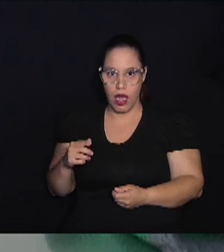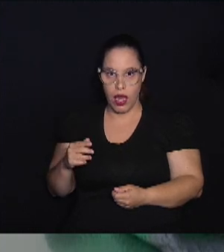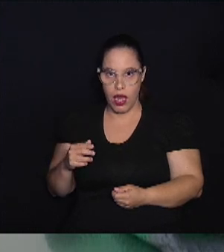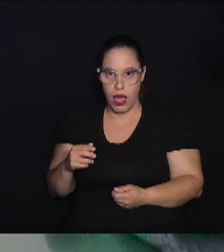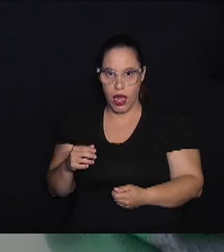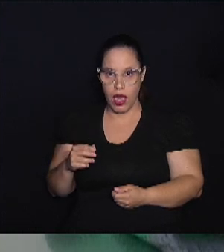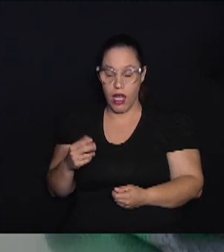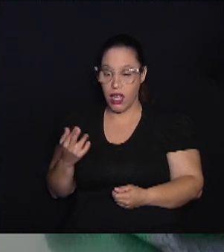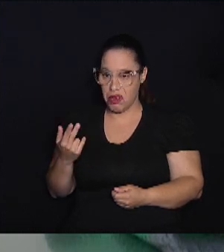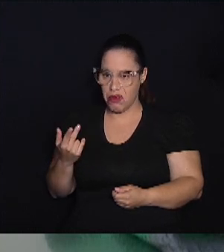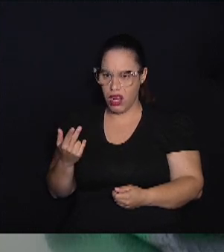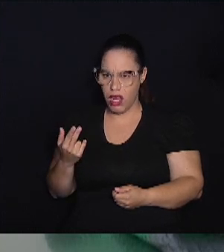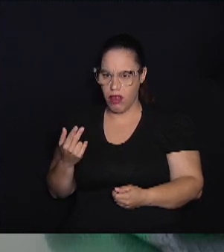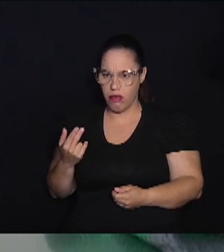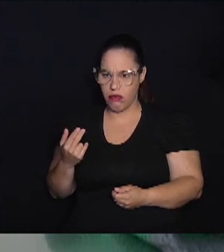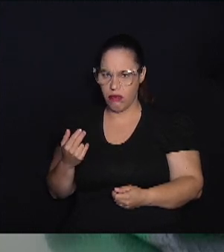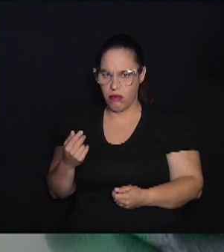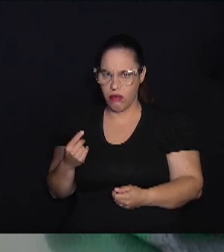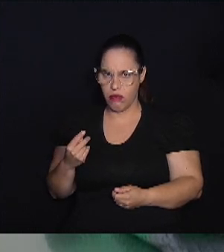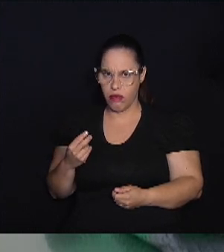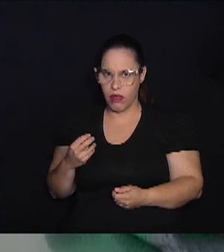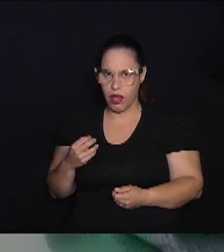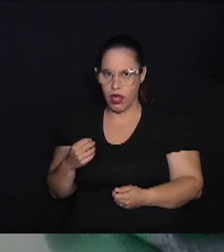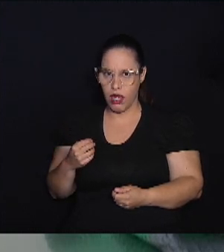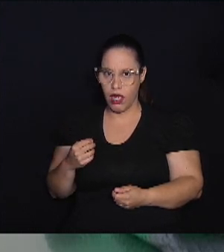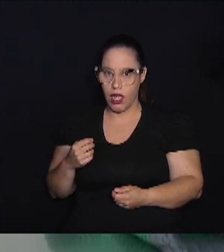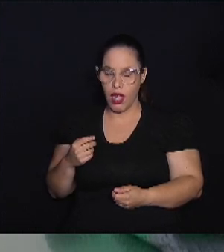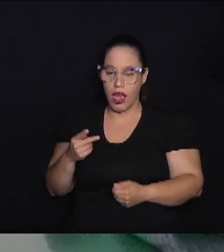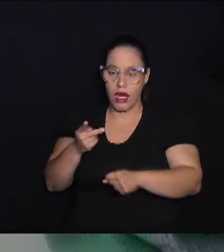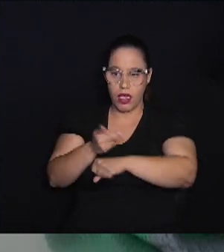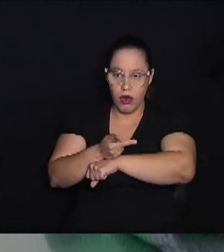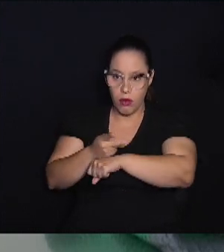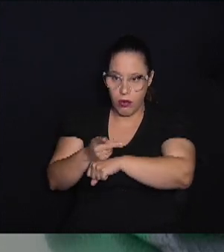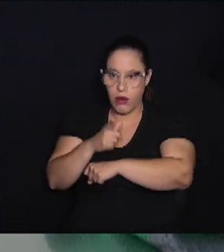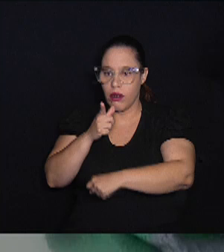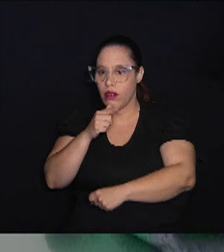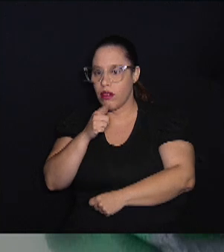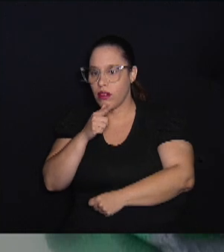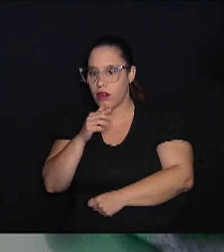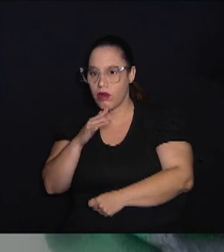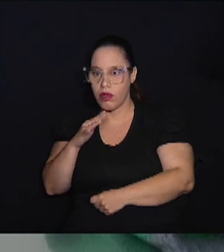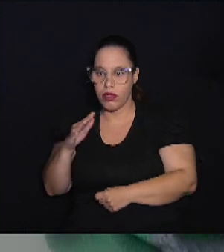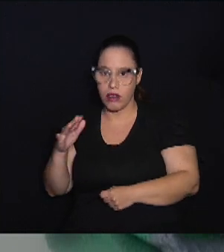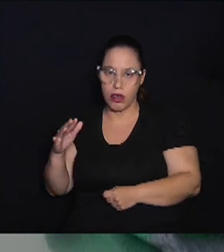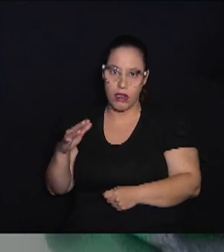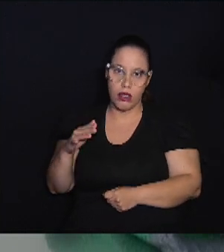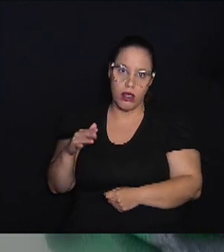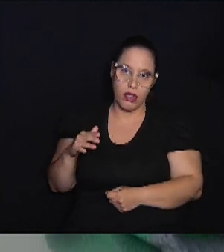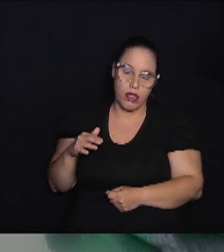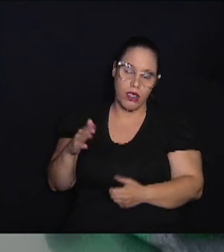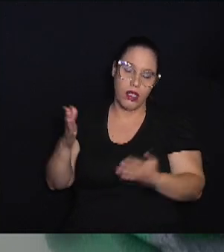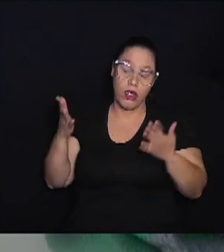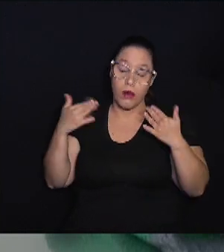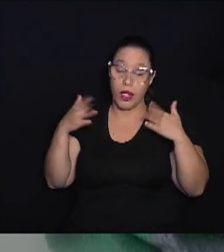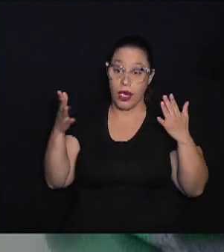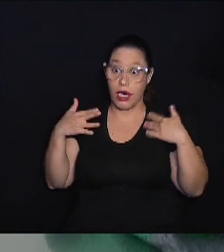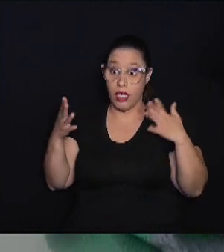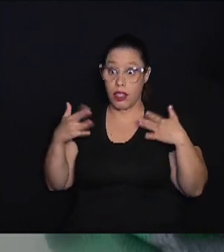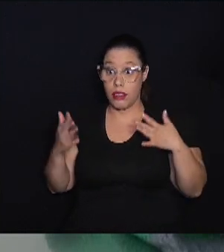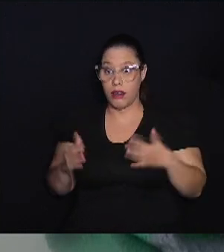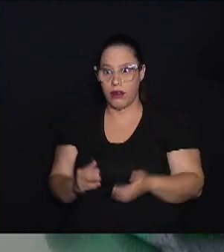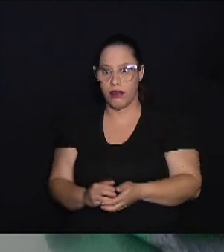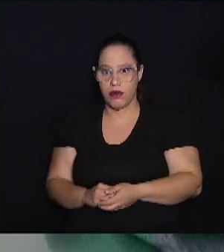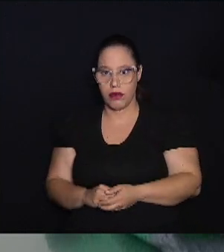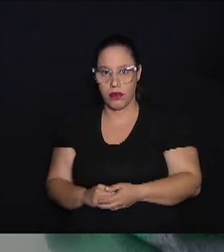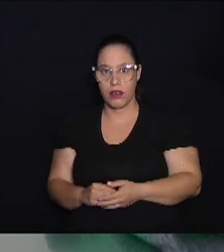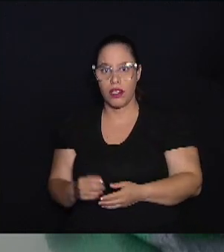que funciona? Eles não procuram tanto água nessa época do ano, eles procuram mais água em épocas mais quentes. Então sempre